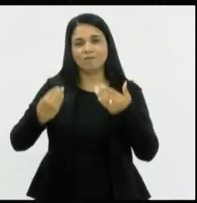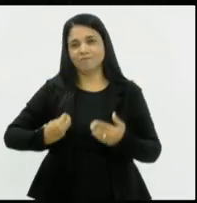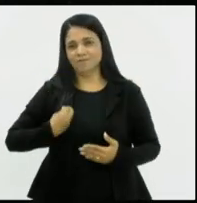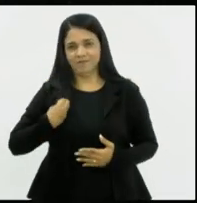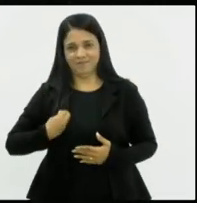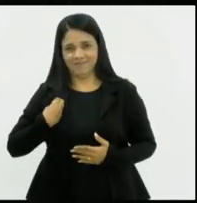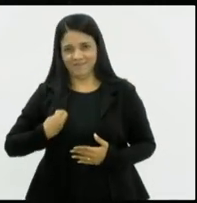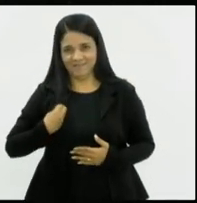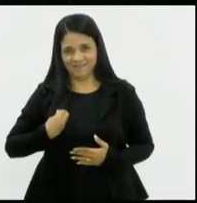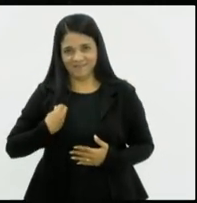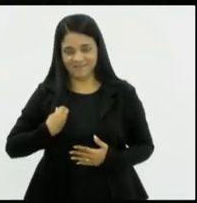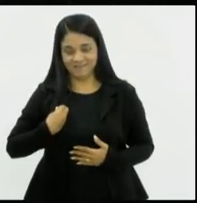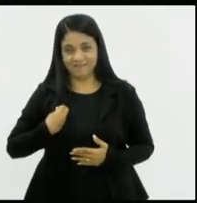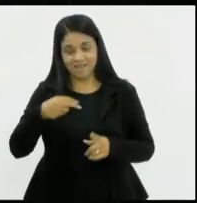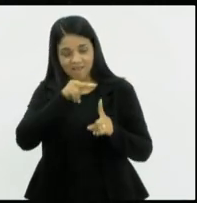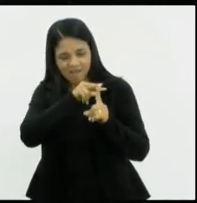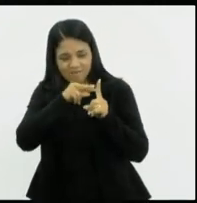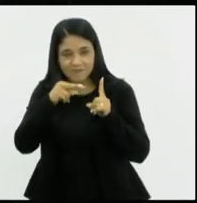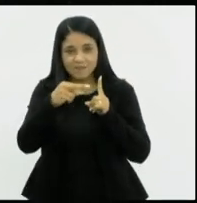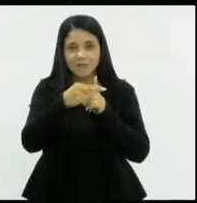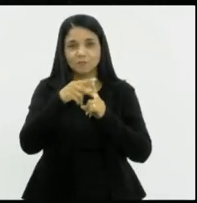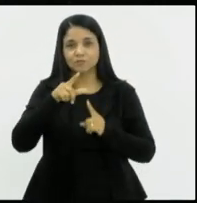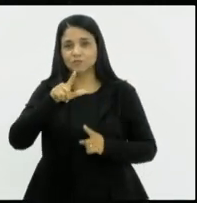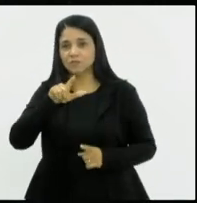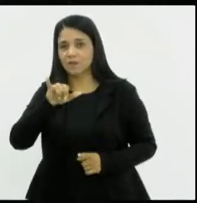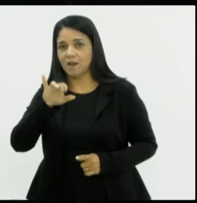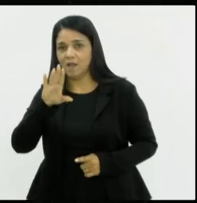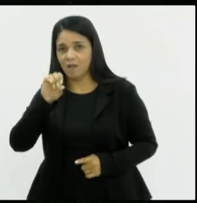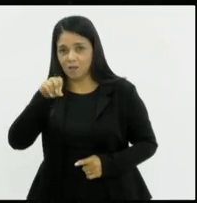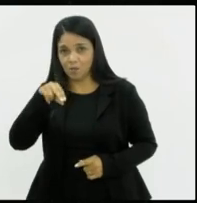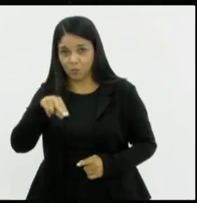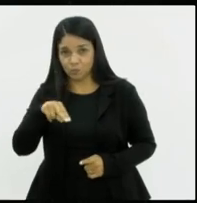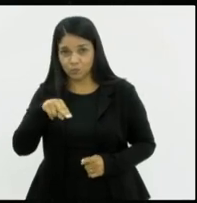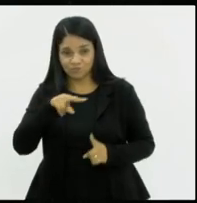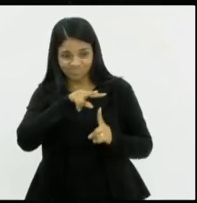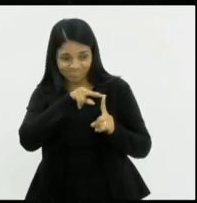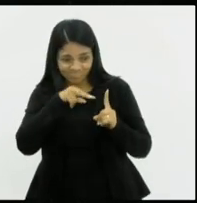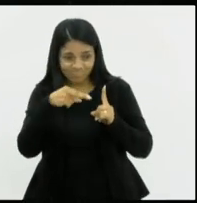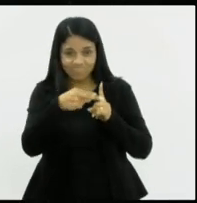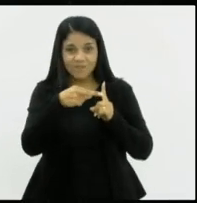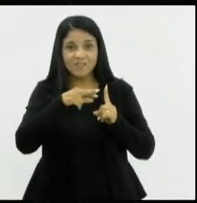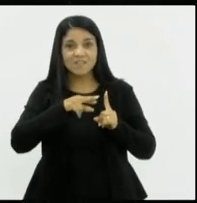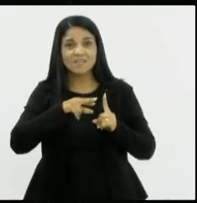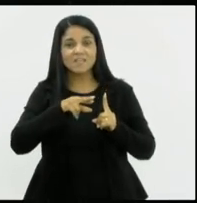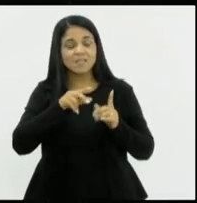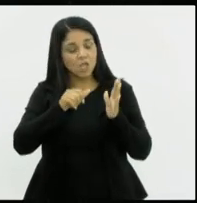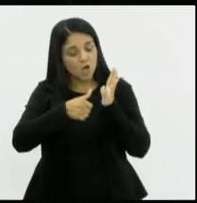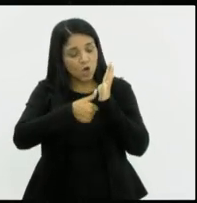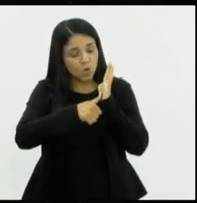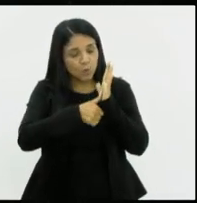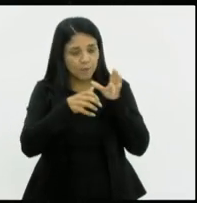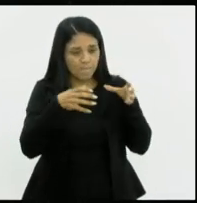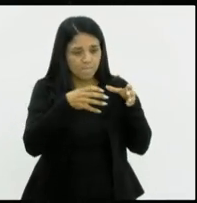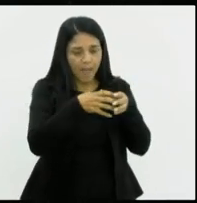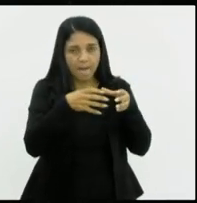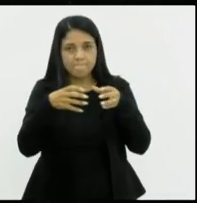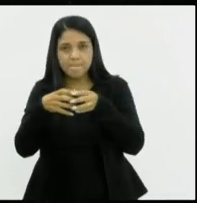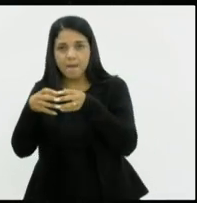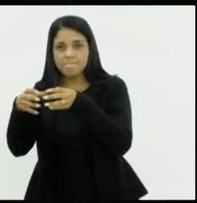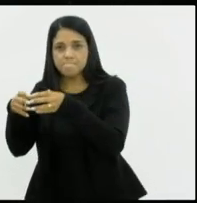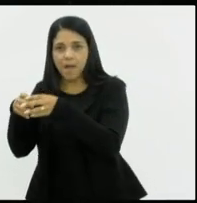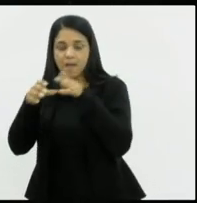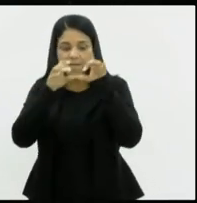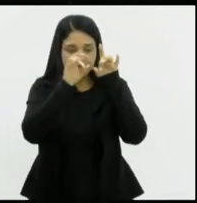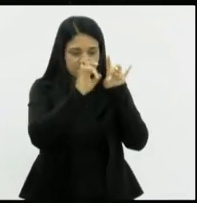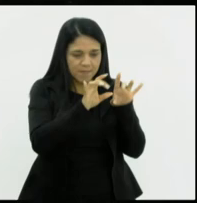Então, a nossa visão de Lions é muito voltada para esses clubes especiais, porque aí nós